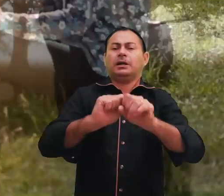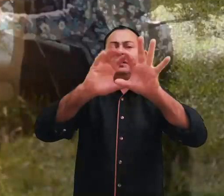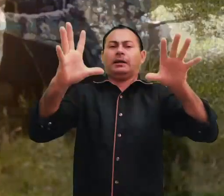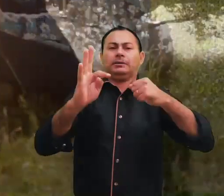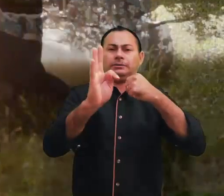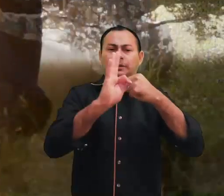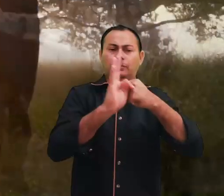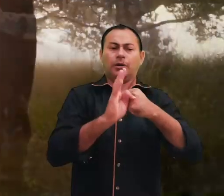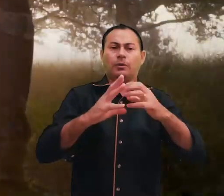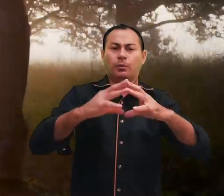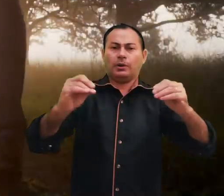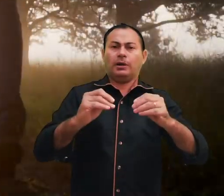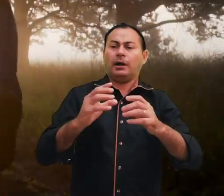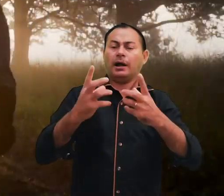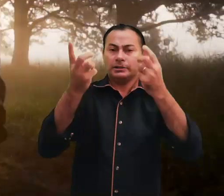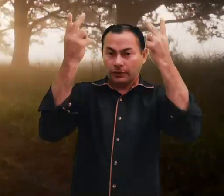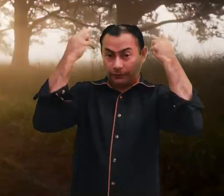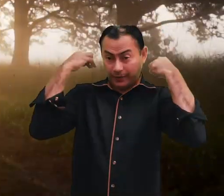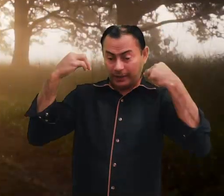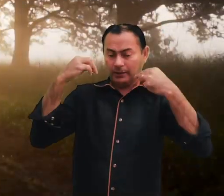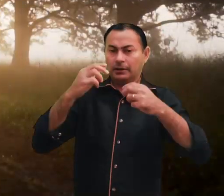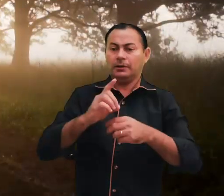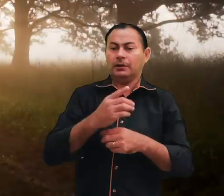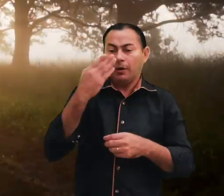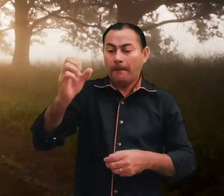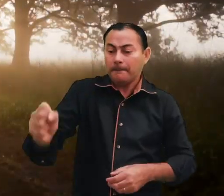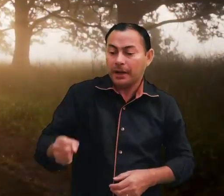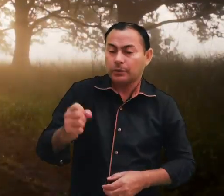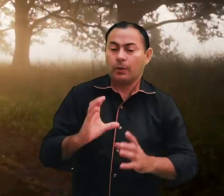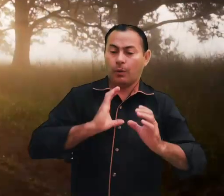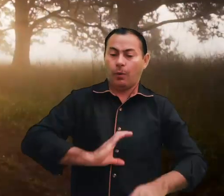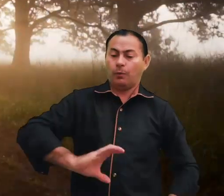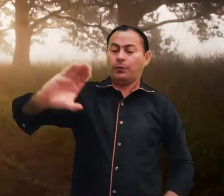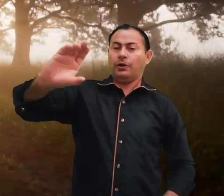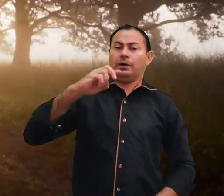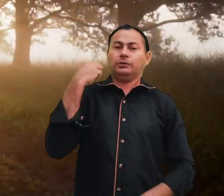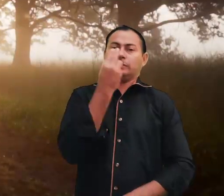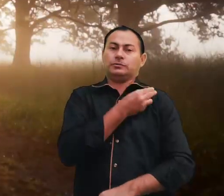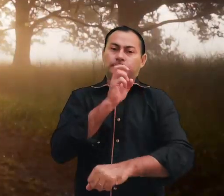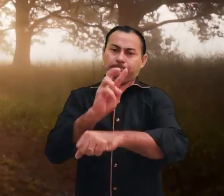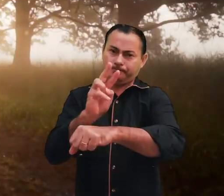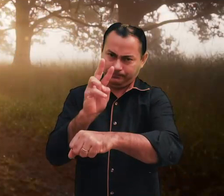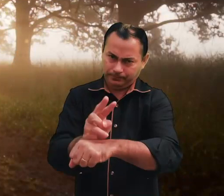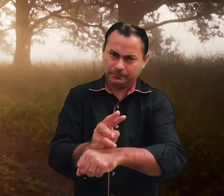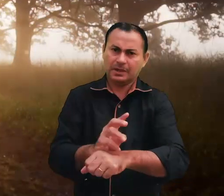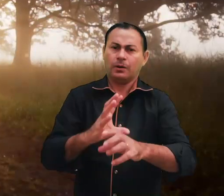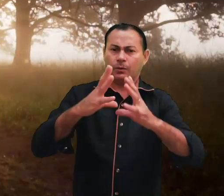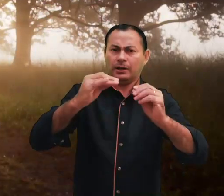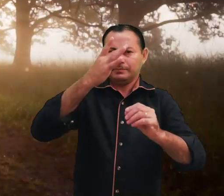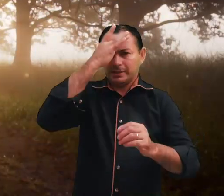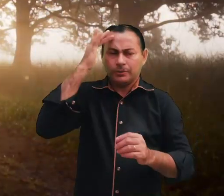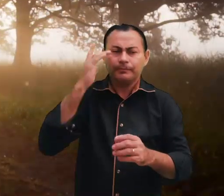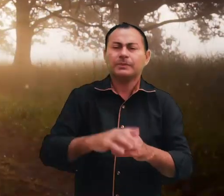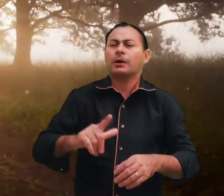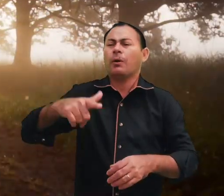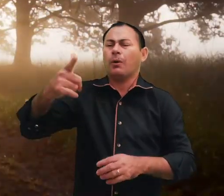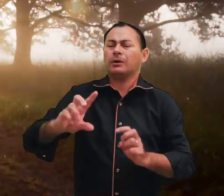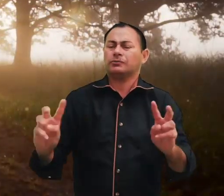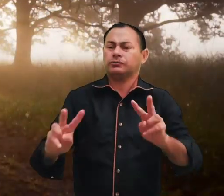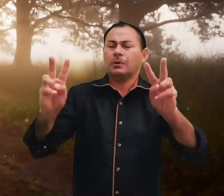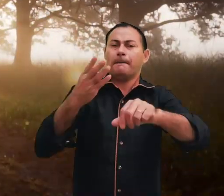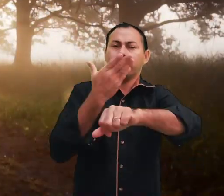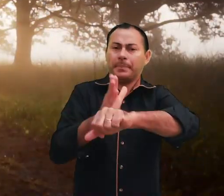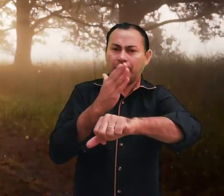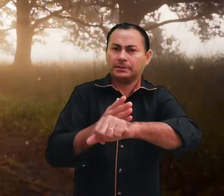Tiago, para curar as ovelhas do grande pastor, que as confiou aos nossos cuidados. Existem muitos outros princípios